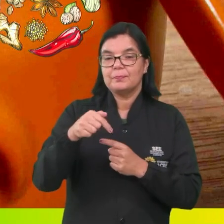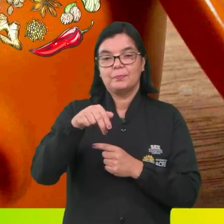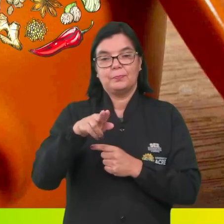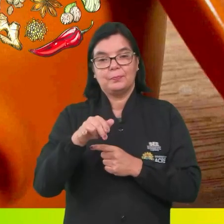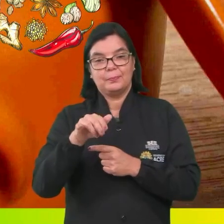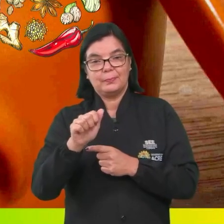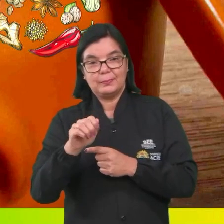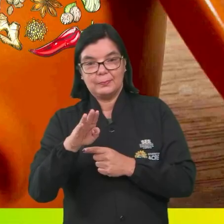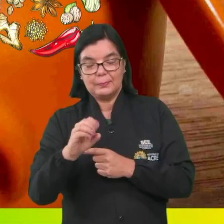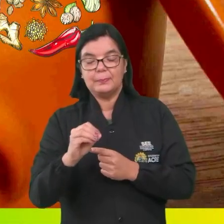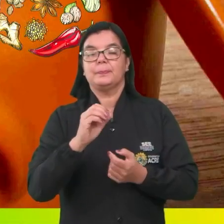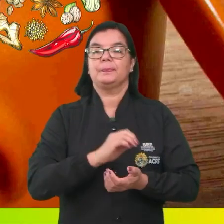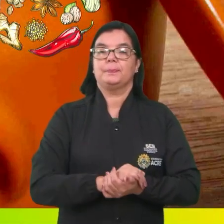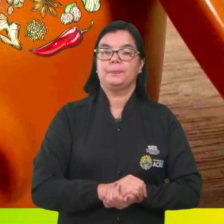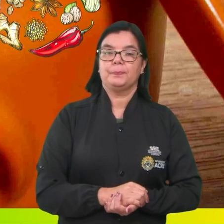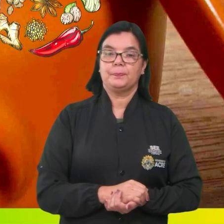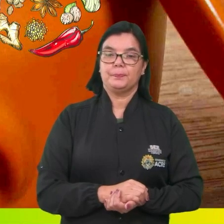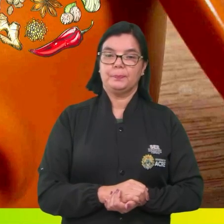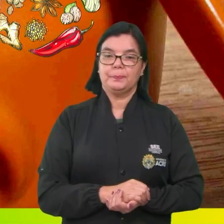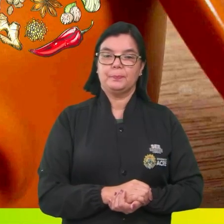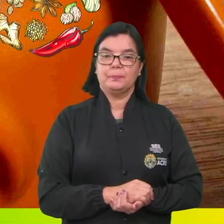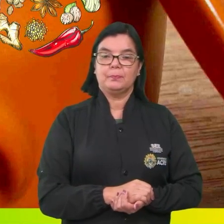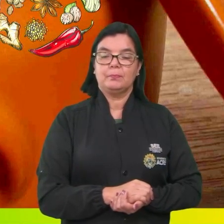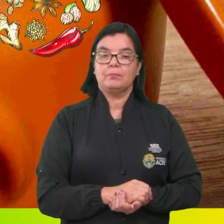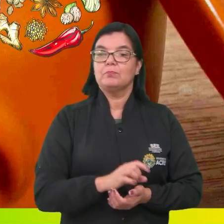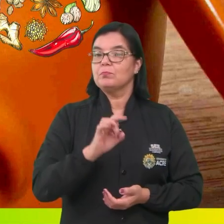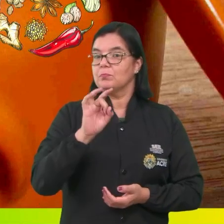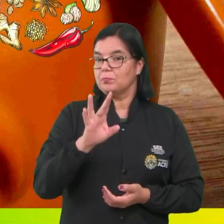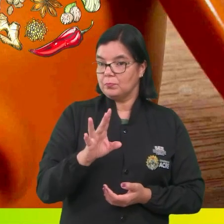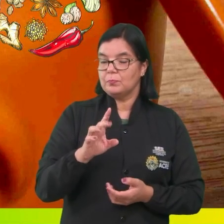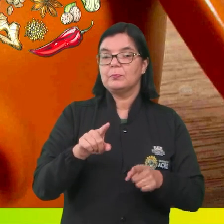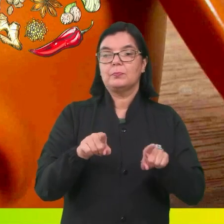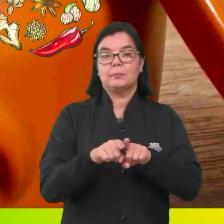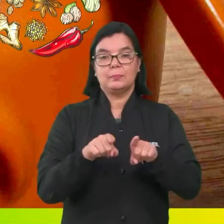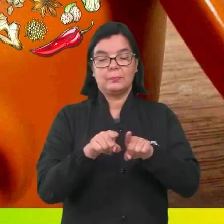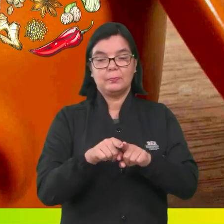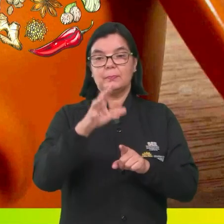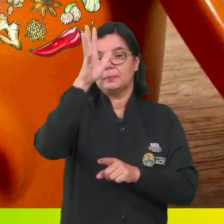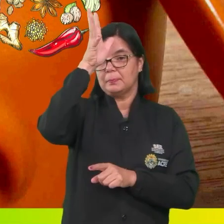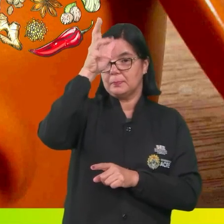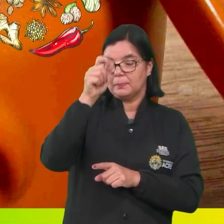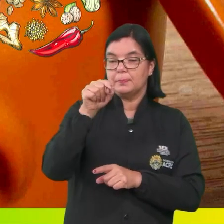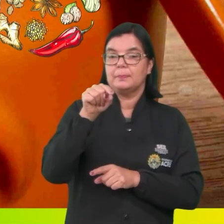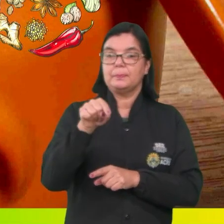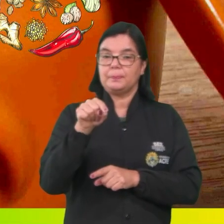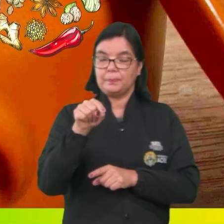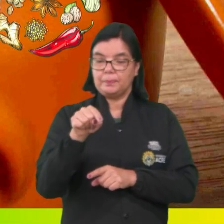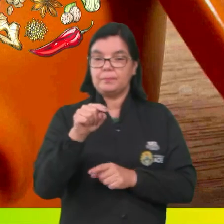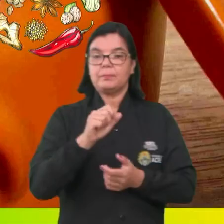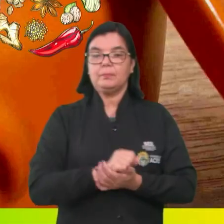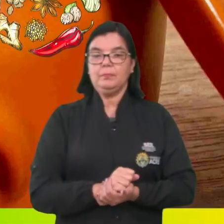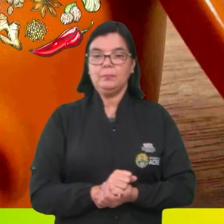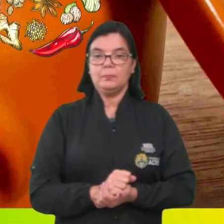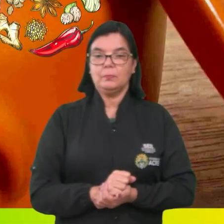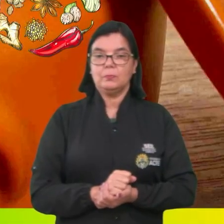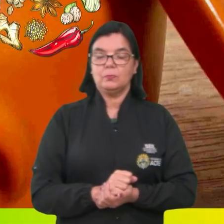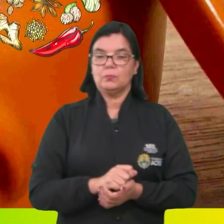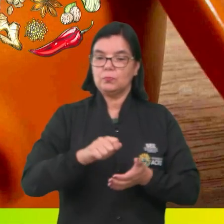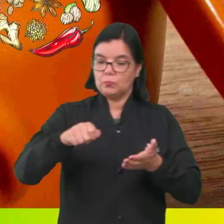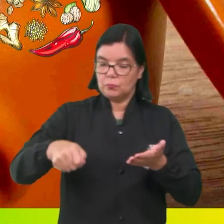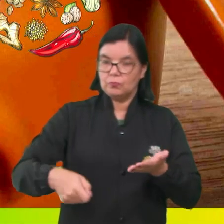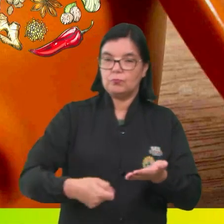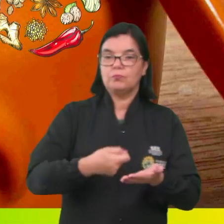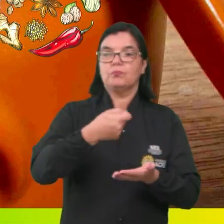gente? Ó, galinha caipira brasileira com quiabo. Não é a caipira. Essa galinha, ela é num caldo,